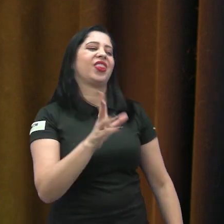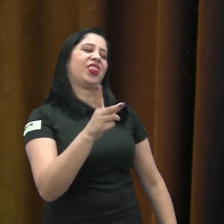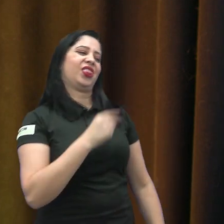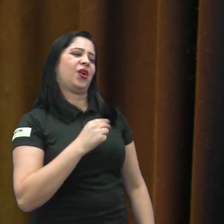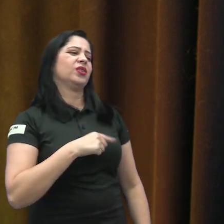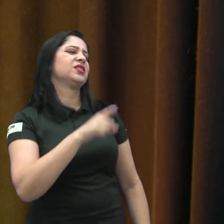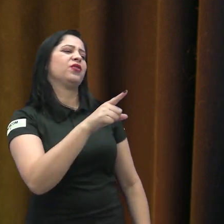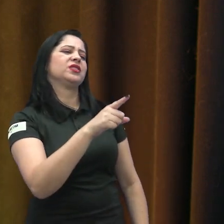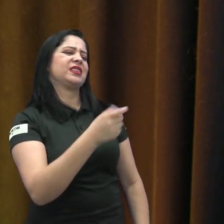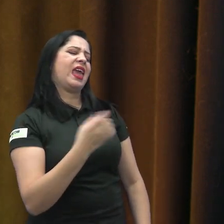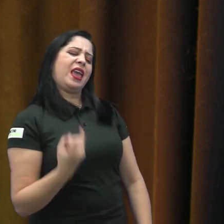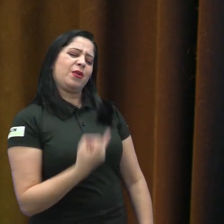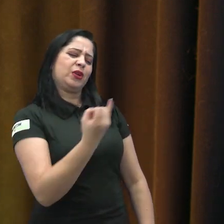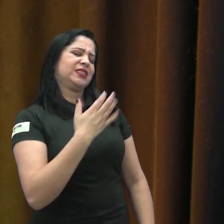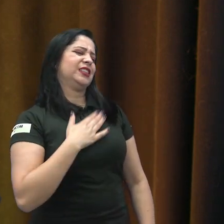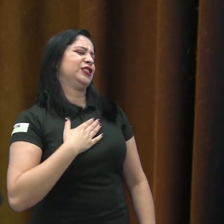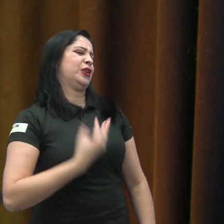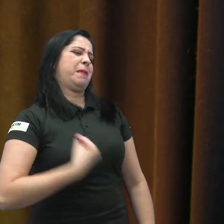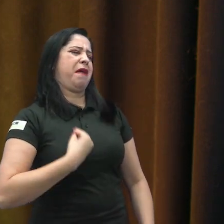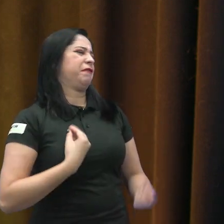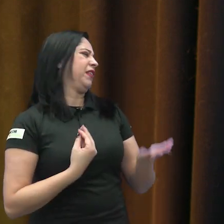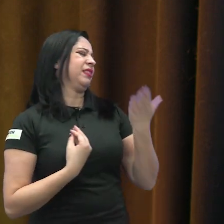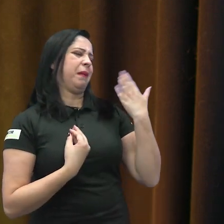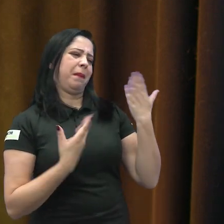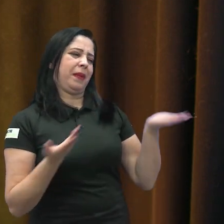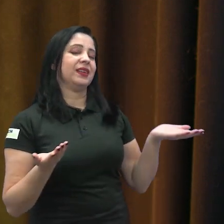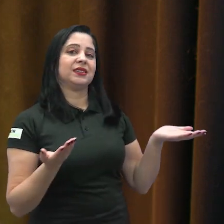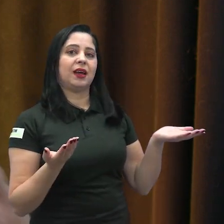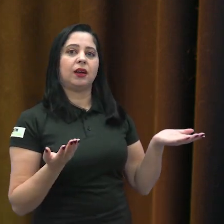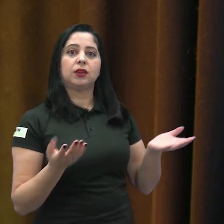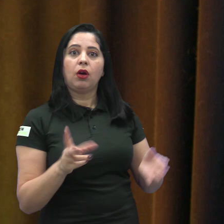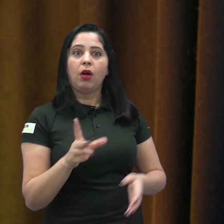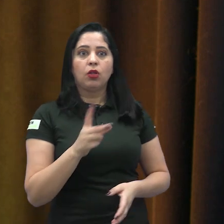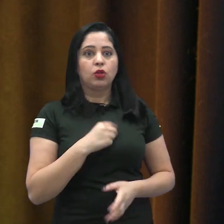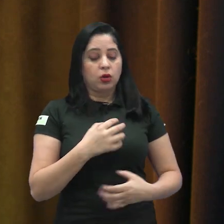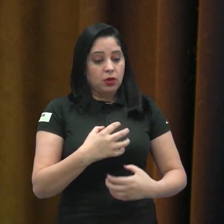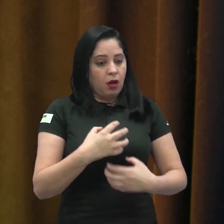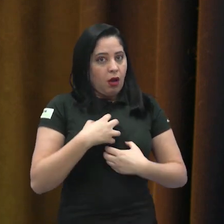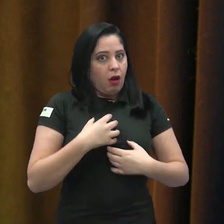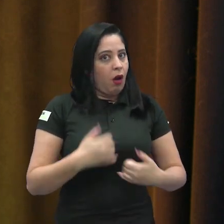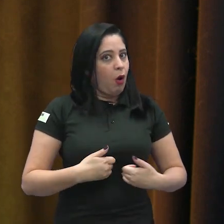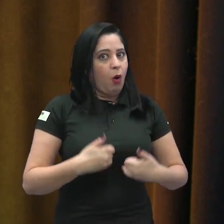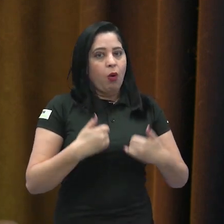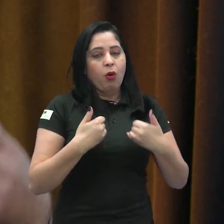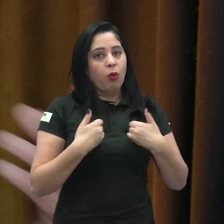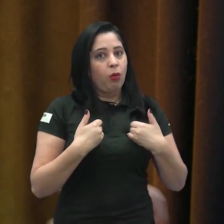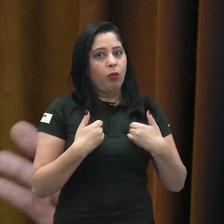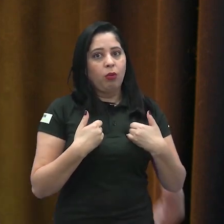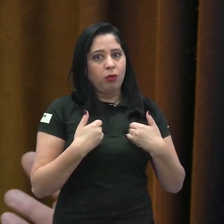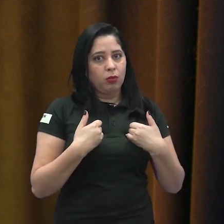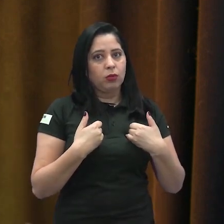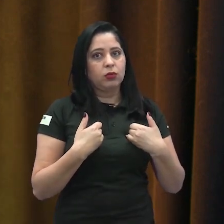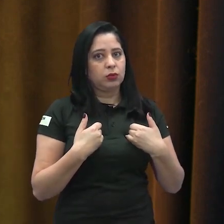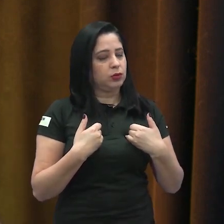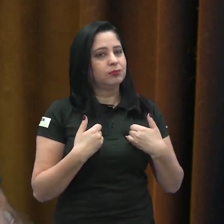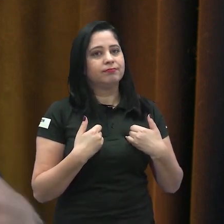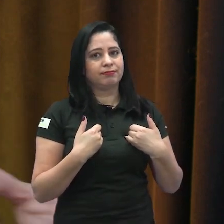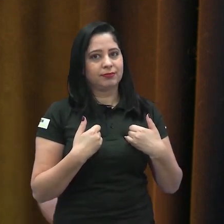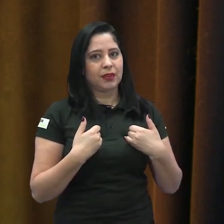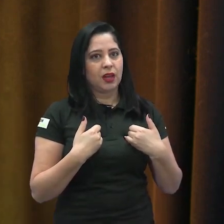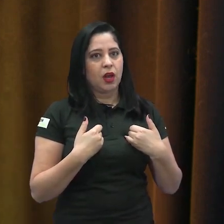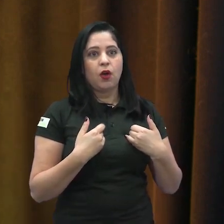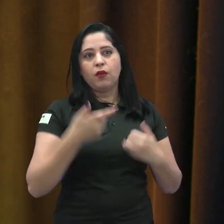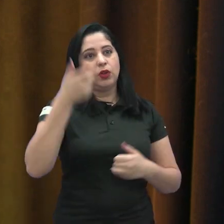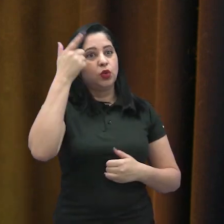assim, pô, professor, você foi muito importante na minha época, lá na minha infância. Isso também inspira a gente a fazer bons cidadãos. Você